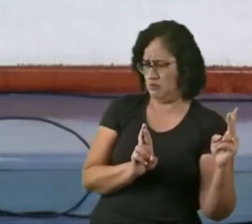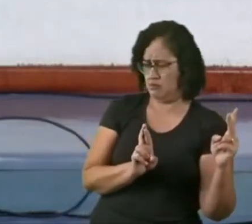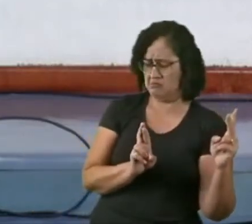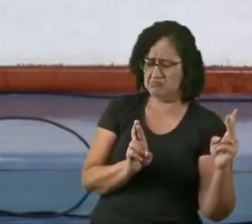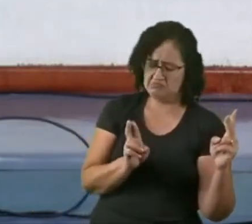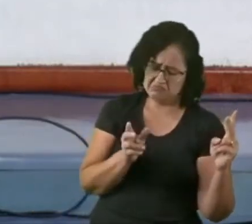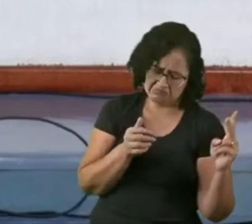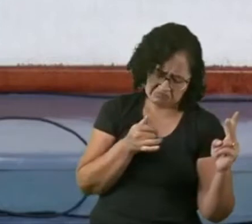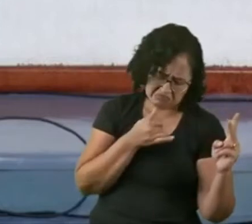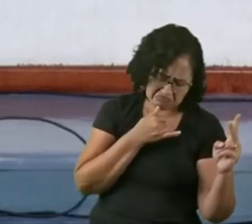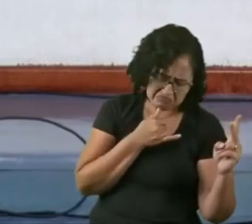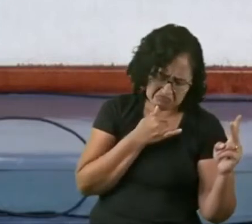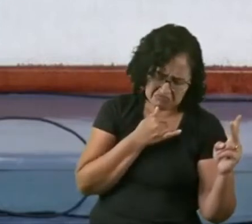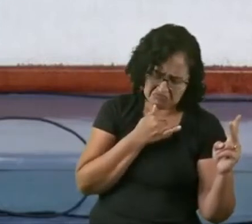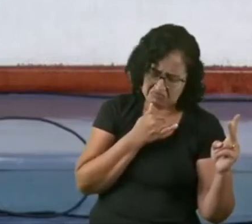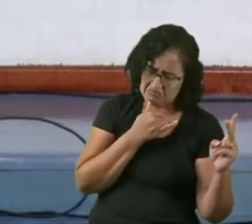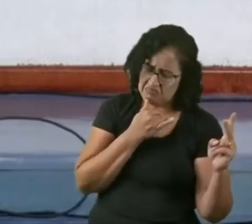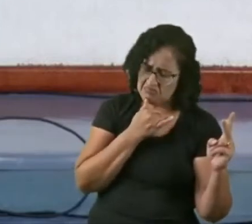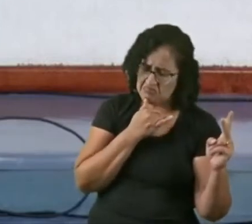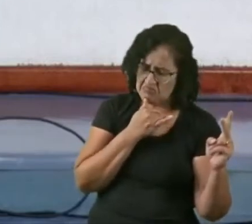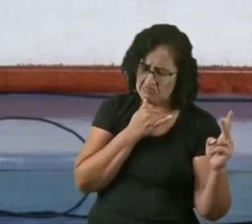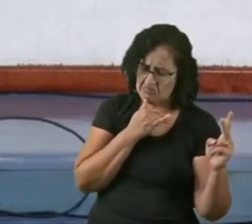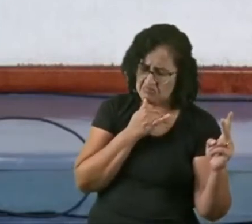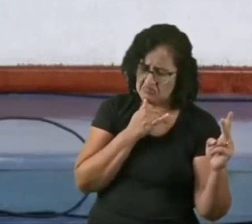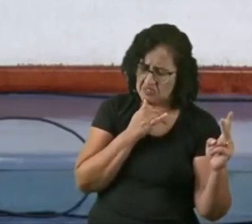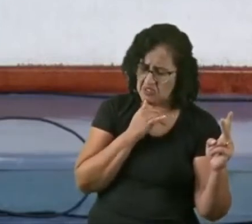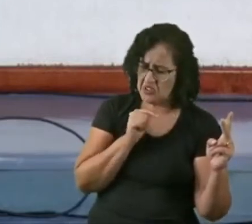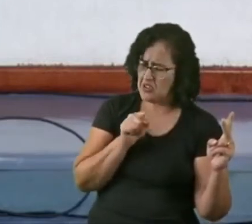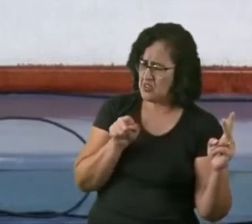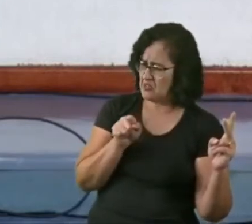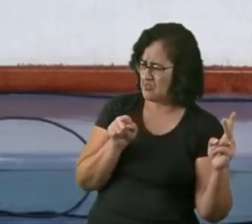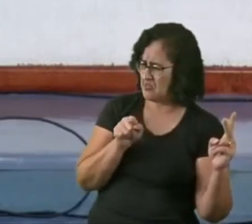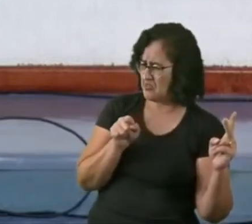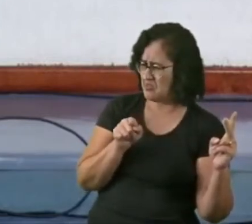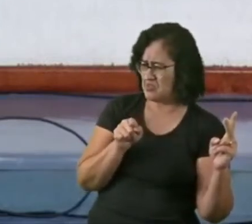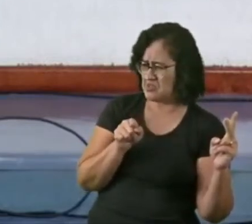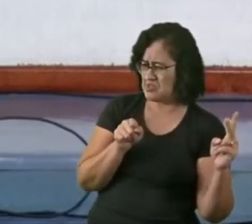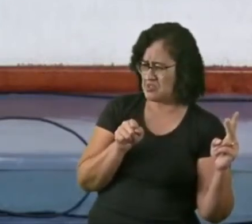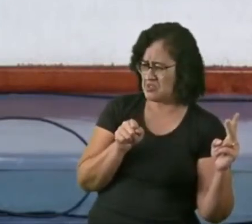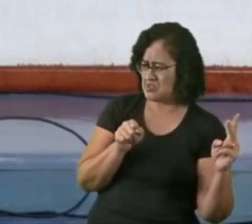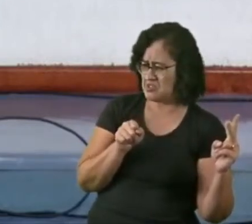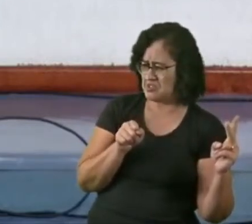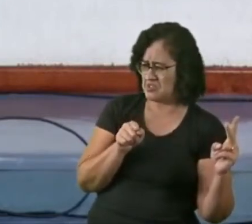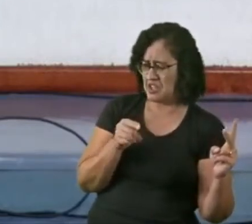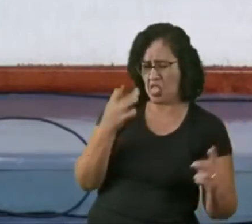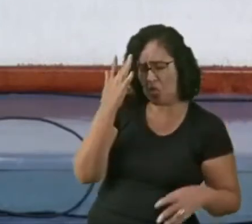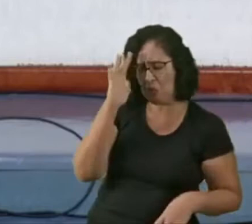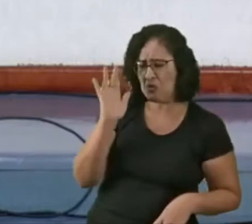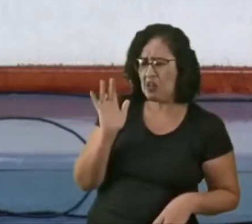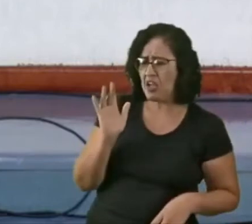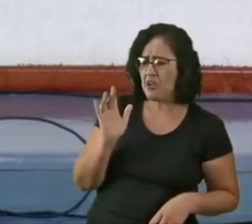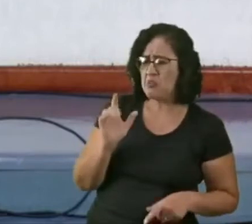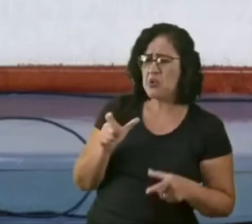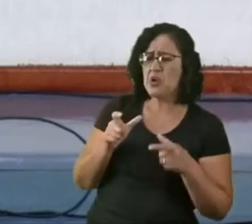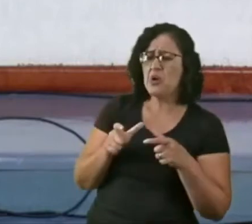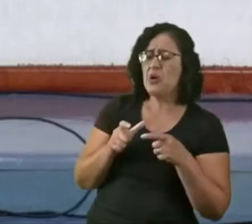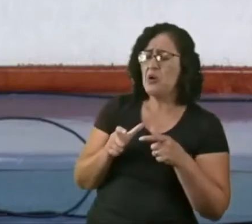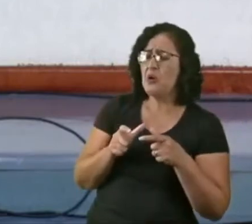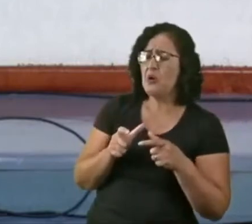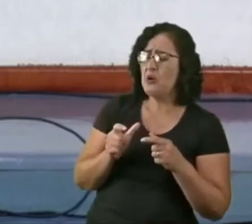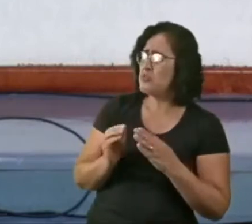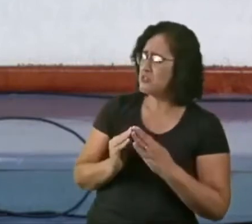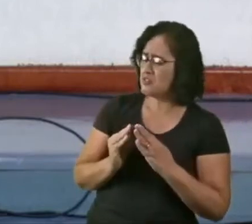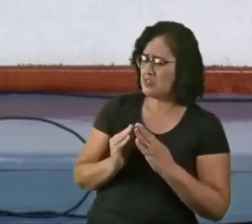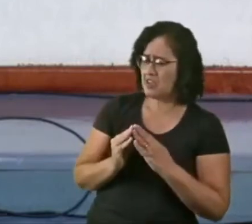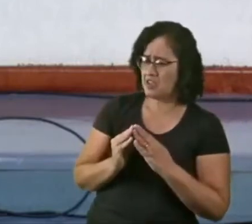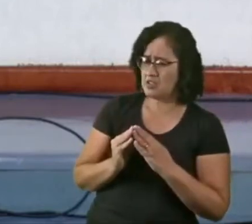entristecidos. Um deles, chamado Cleopas, perguntou-lhe: você é o único visitante em Jerusalém que não sabe das coisas que ali